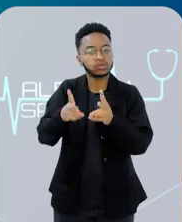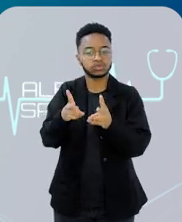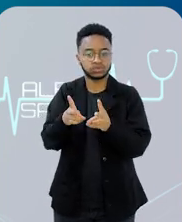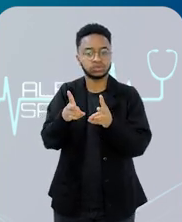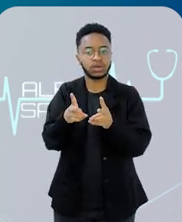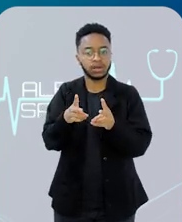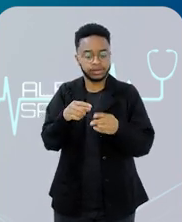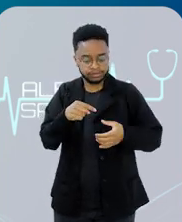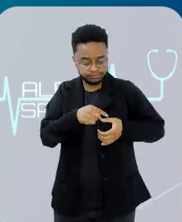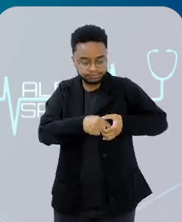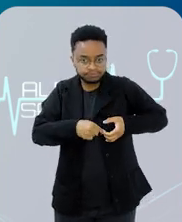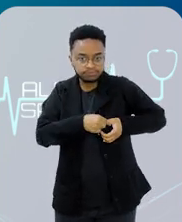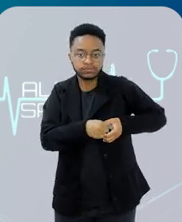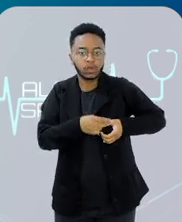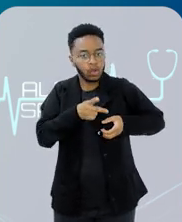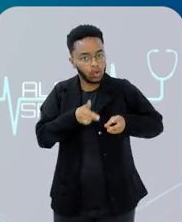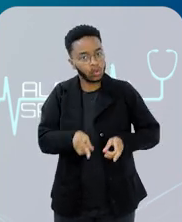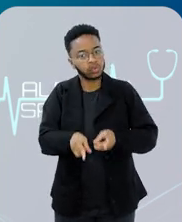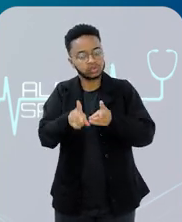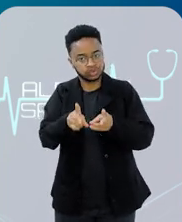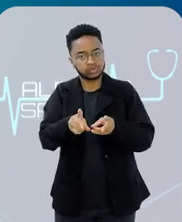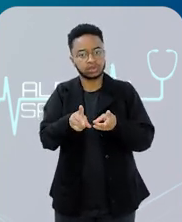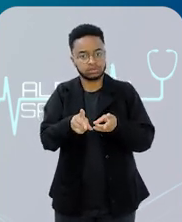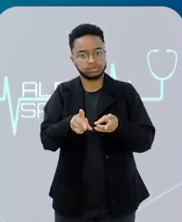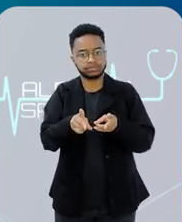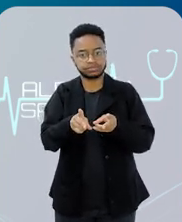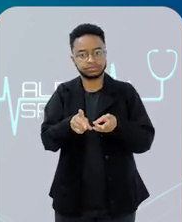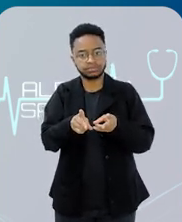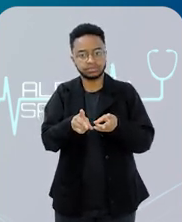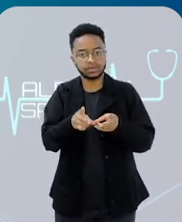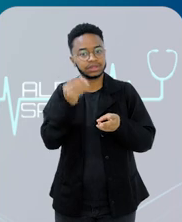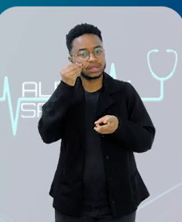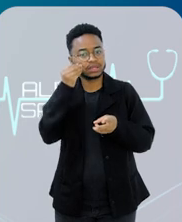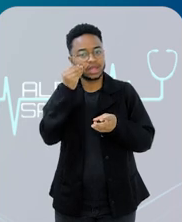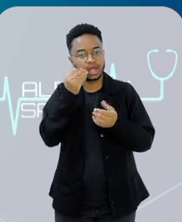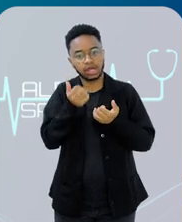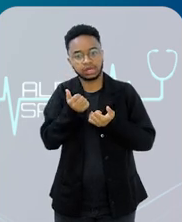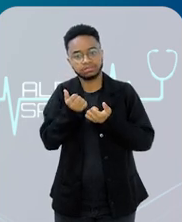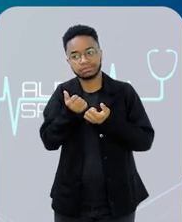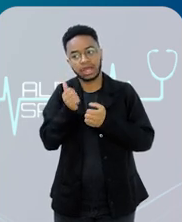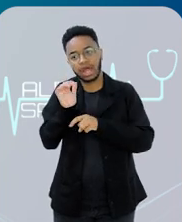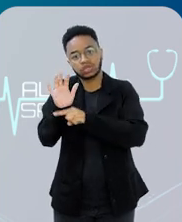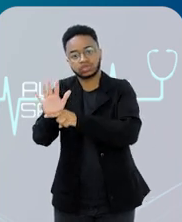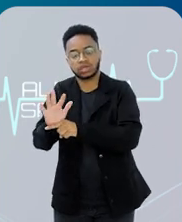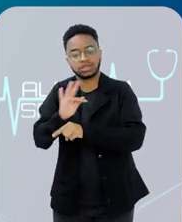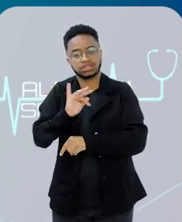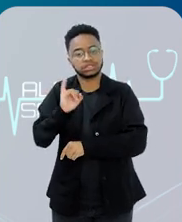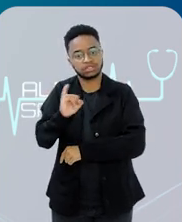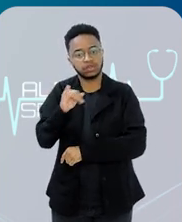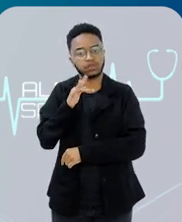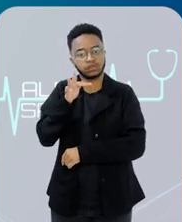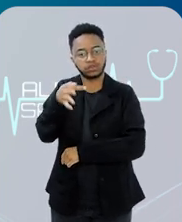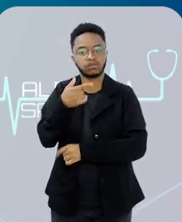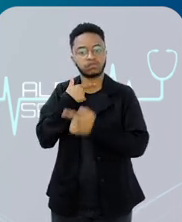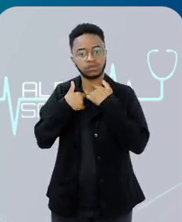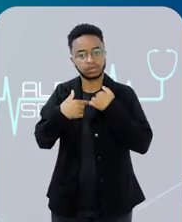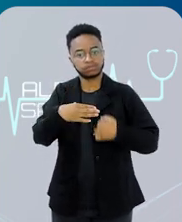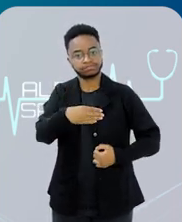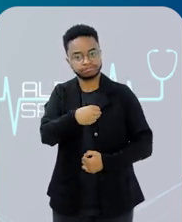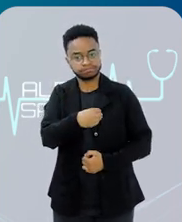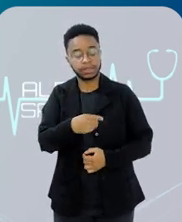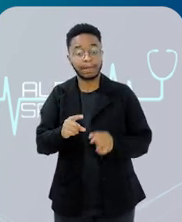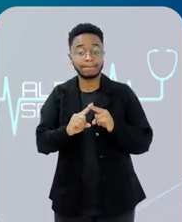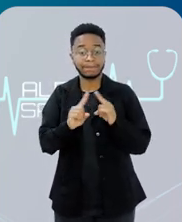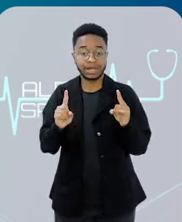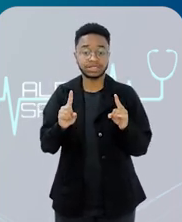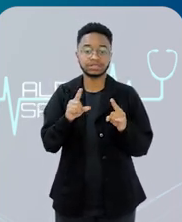manter esse complexo areolo-papilar, o bico do peito, para uma amamentação futura, ele é o mais importante.